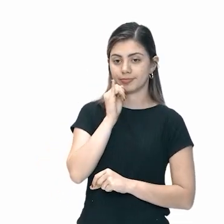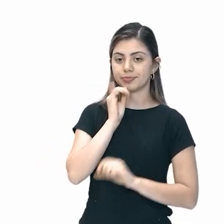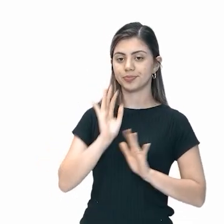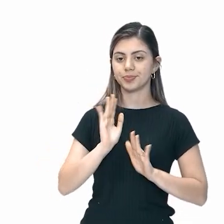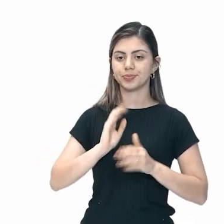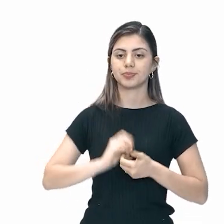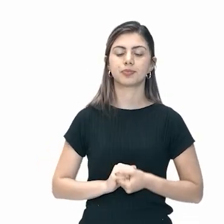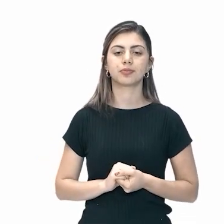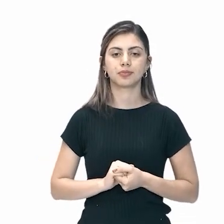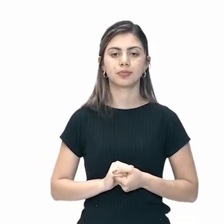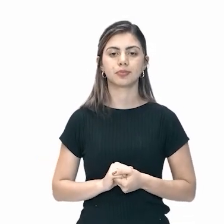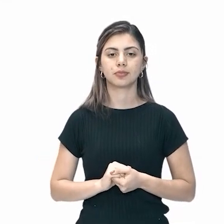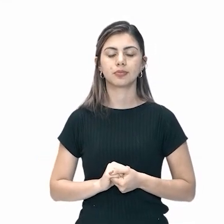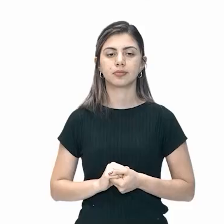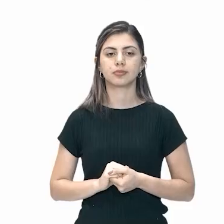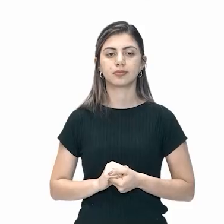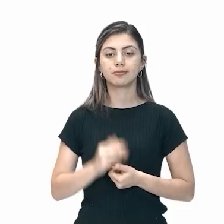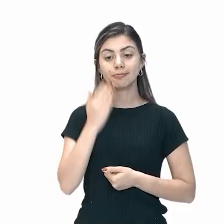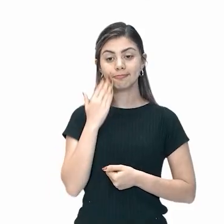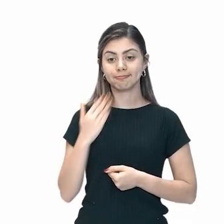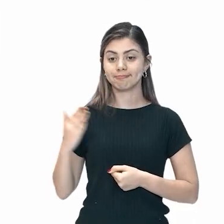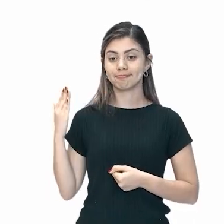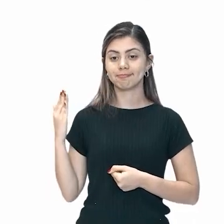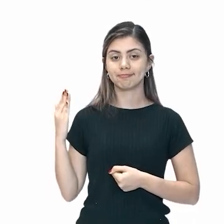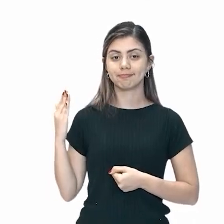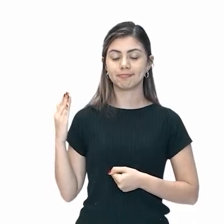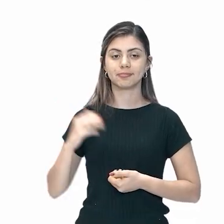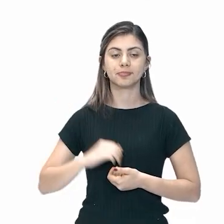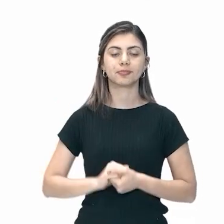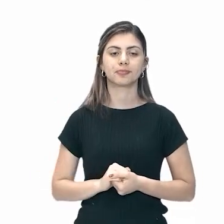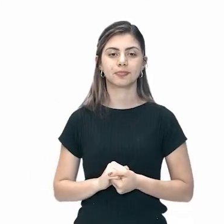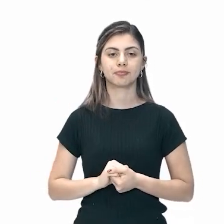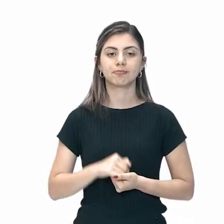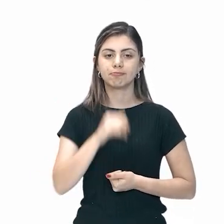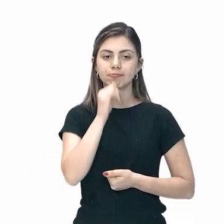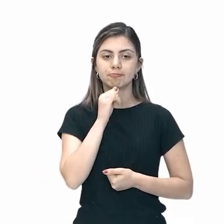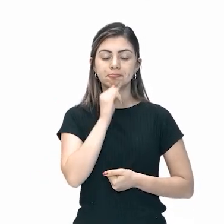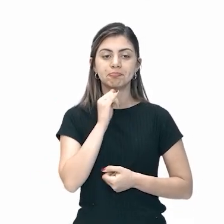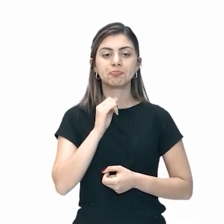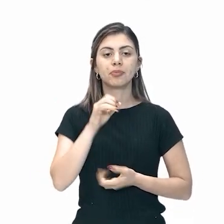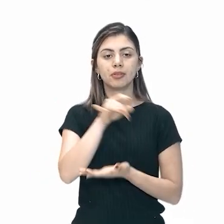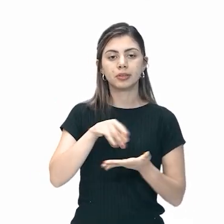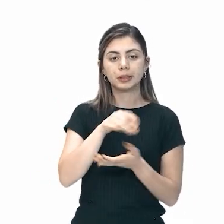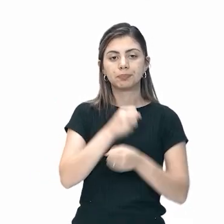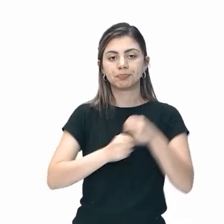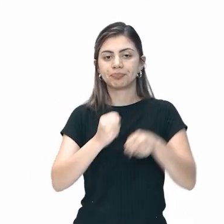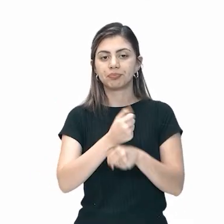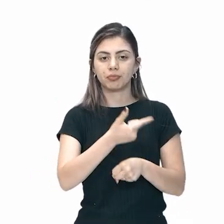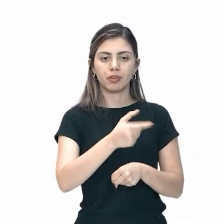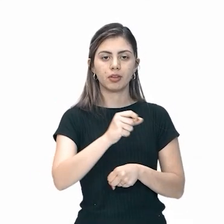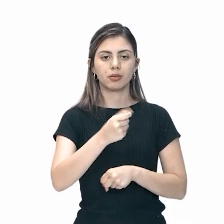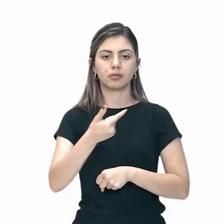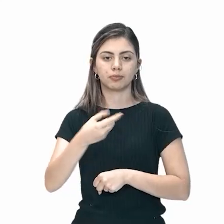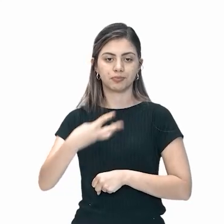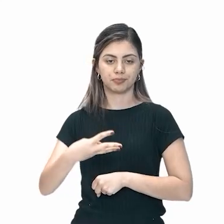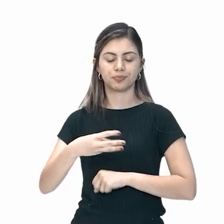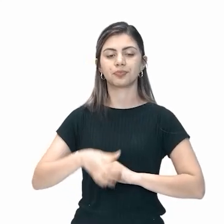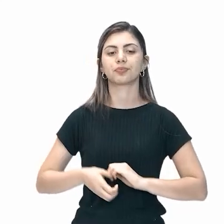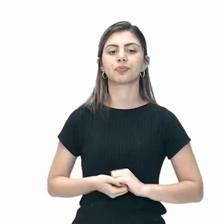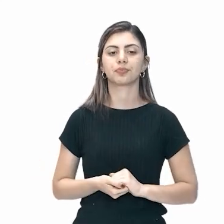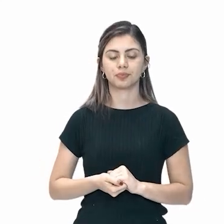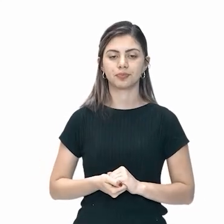Trouxe aqui para ti um exemplo. Olha só esse exemplo. Exemplo Semean 2023, tá